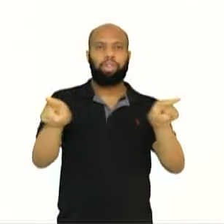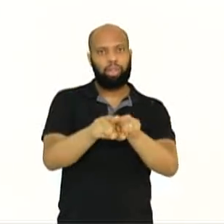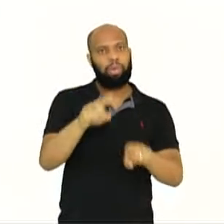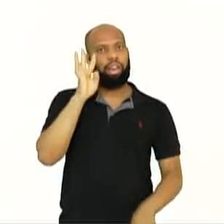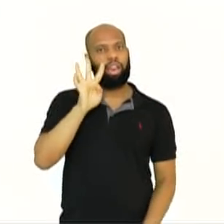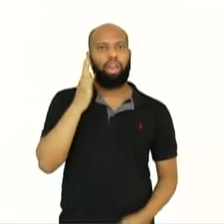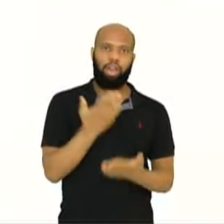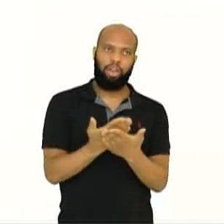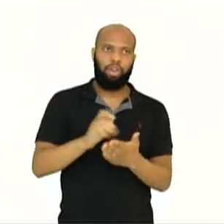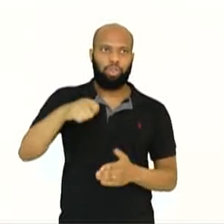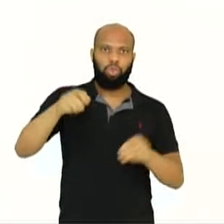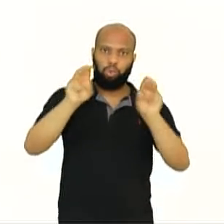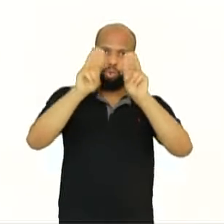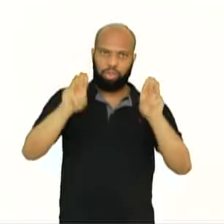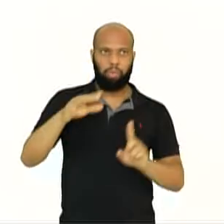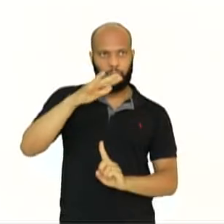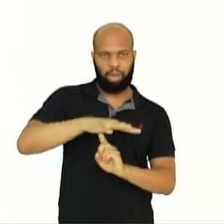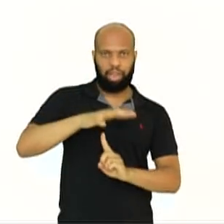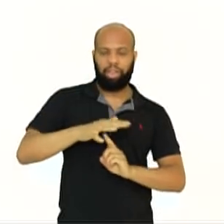aula sobre o Museu Paranaense.